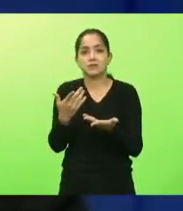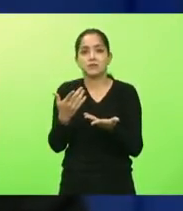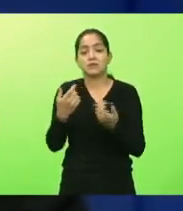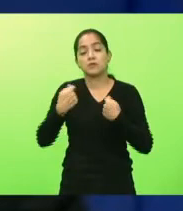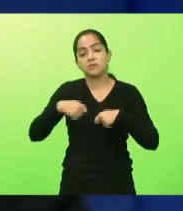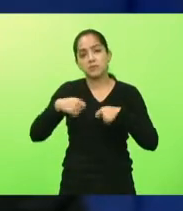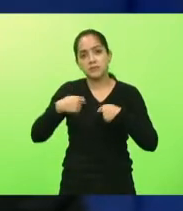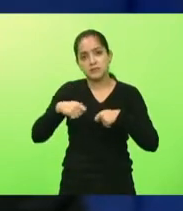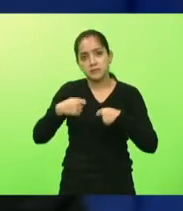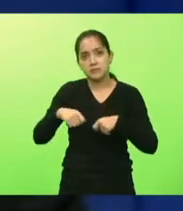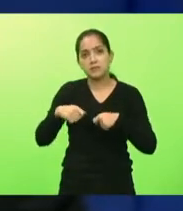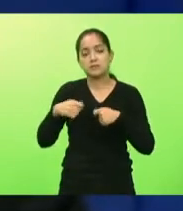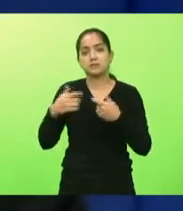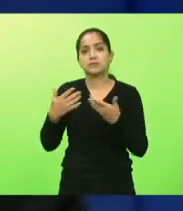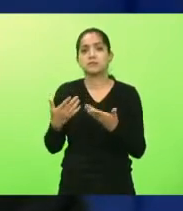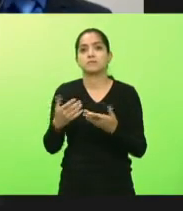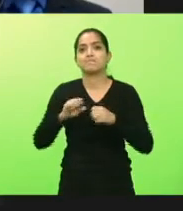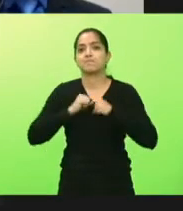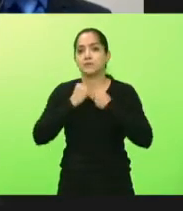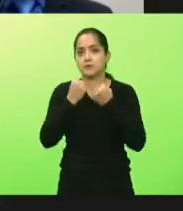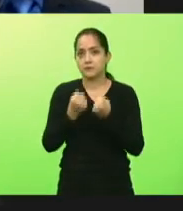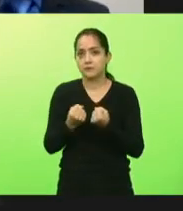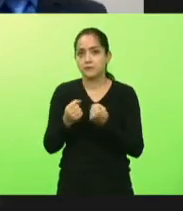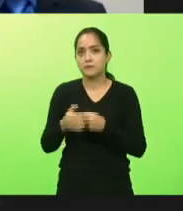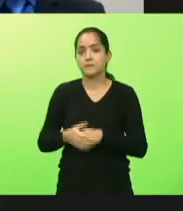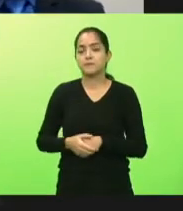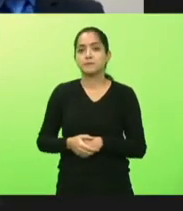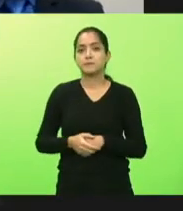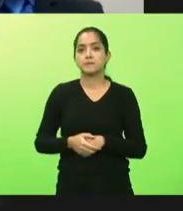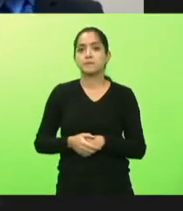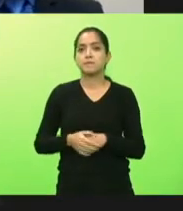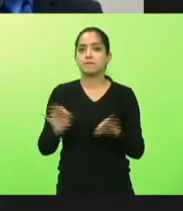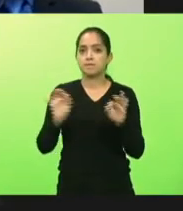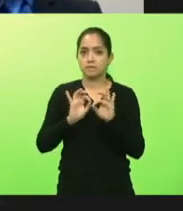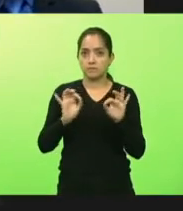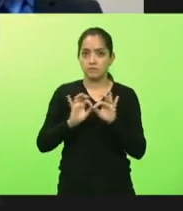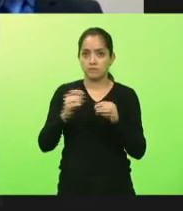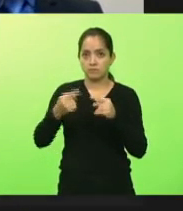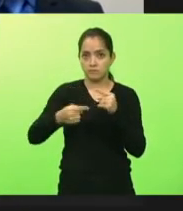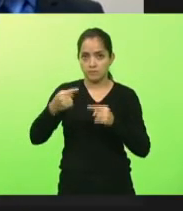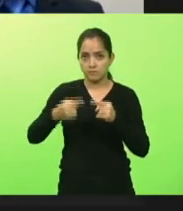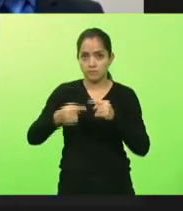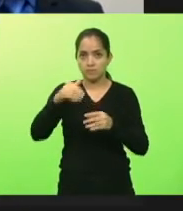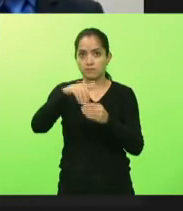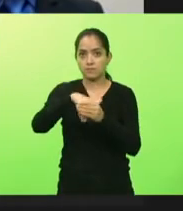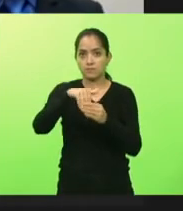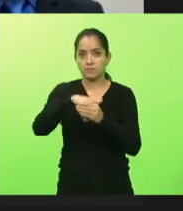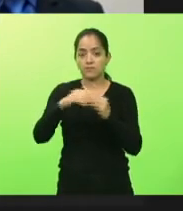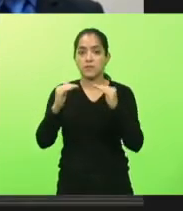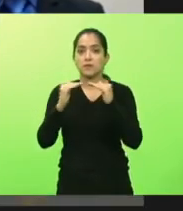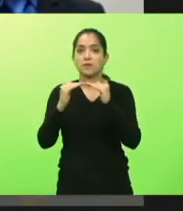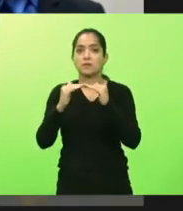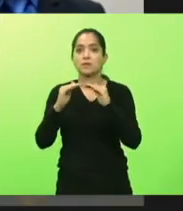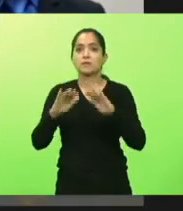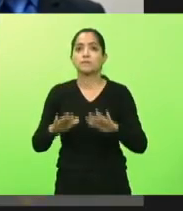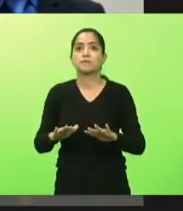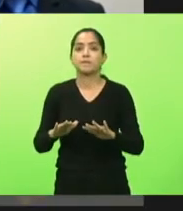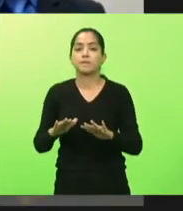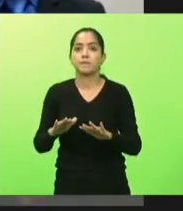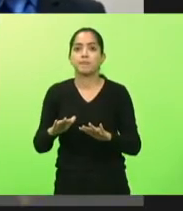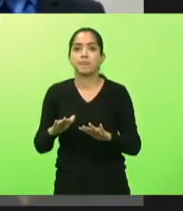trabalho sub-humano que estão fazendo. Obrigado. Não havendo mais quem queira discutir em votação, deputados que aprovam, permaneçam como se